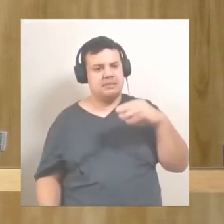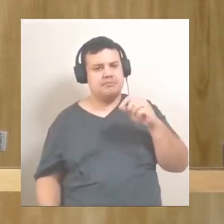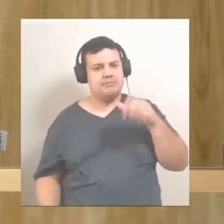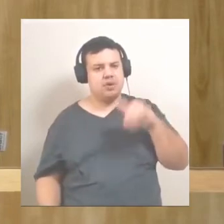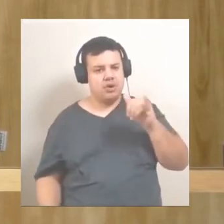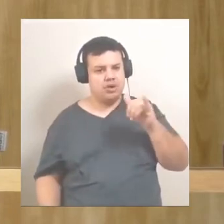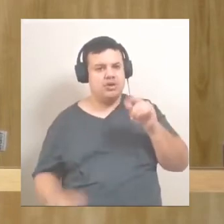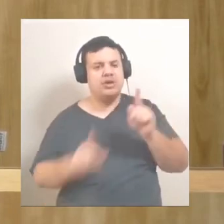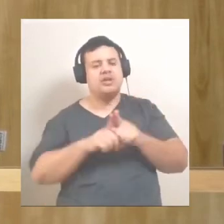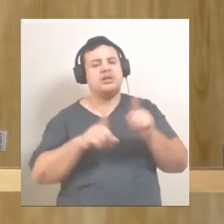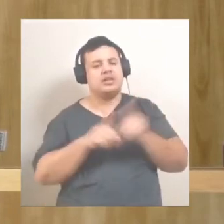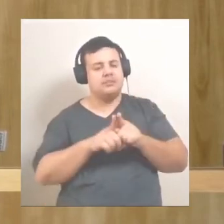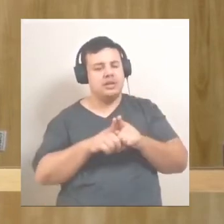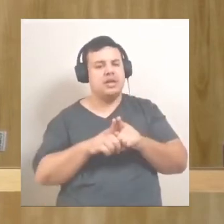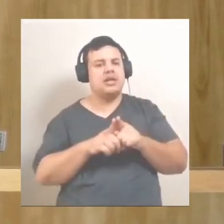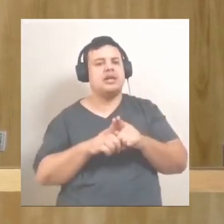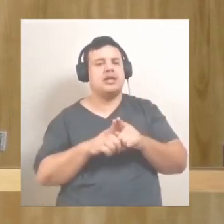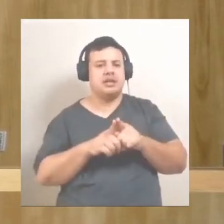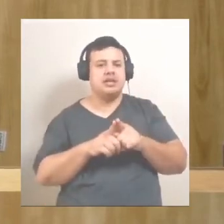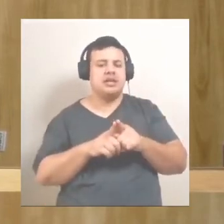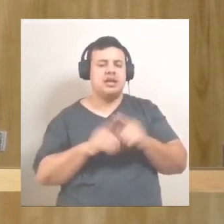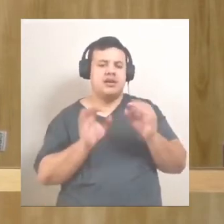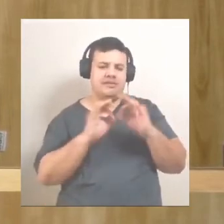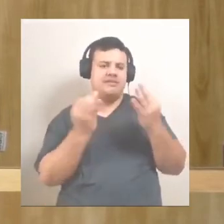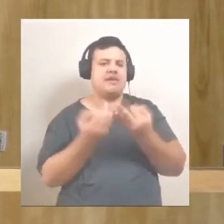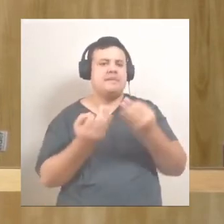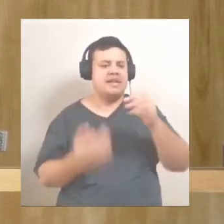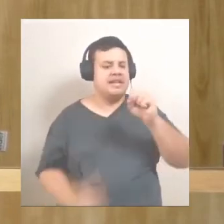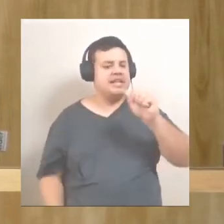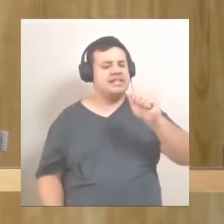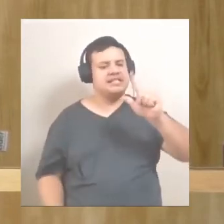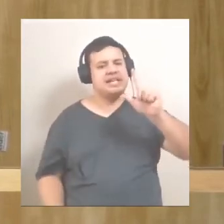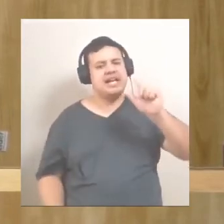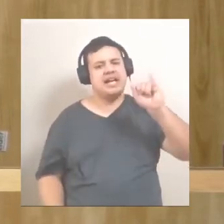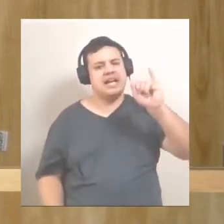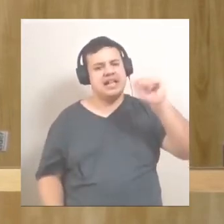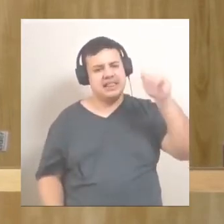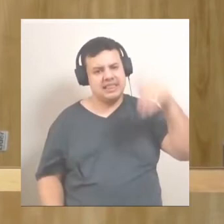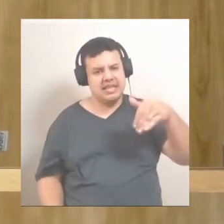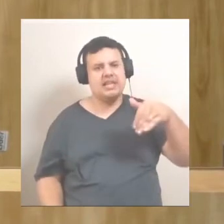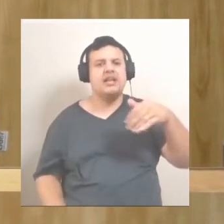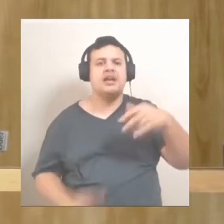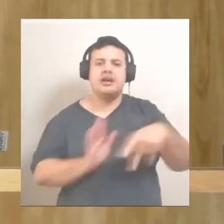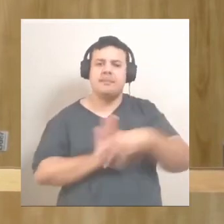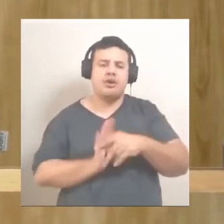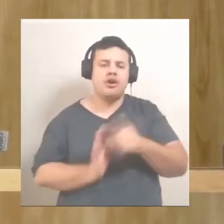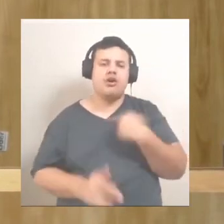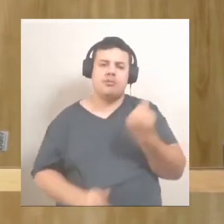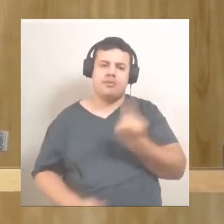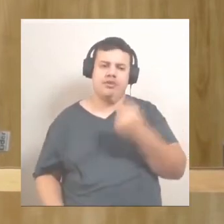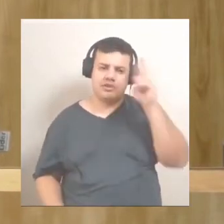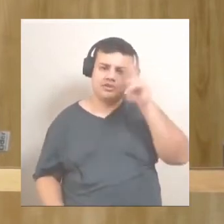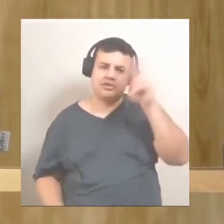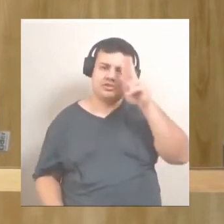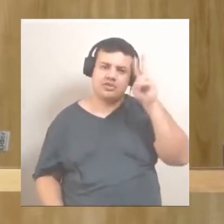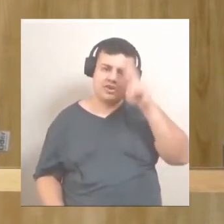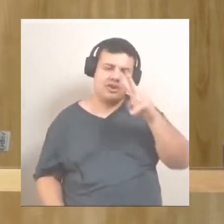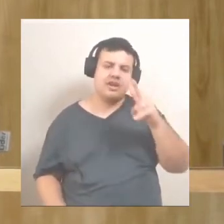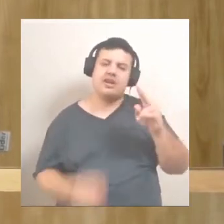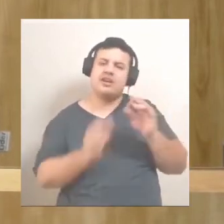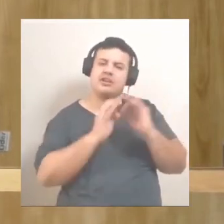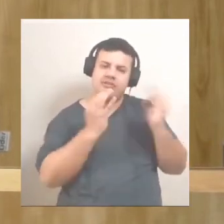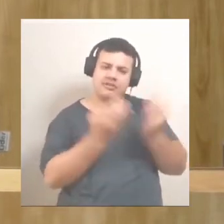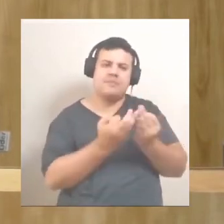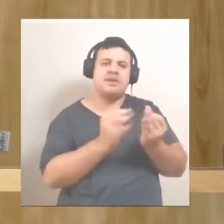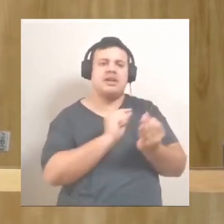fez parte da nossa história. Nós crescemos, né, rodeados uns das famílias dos outros.